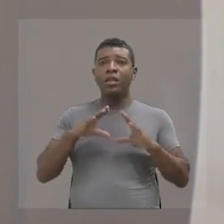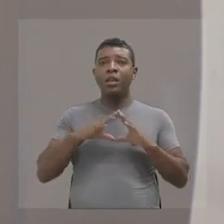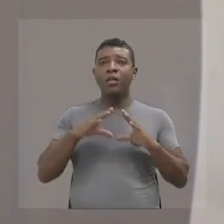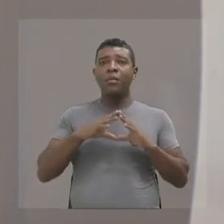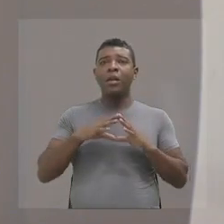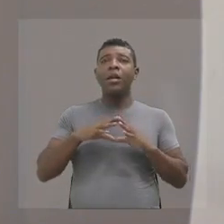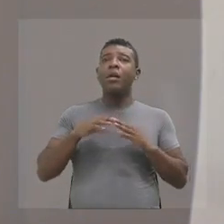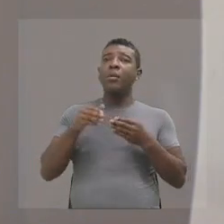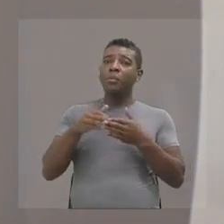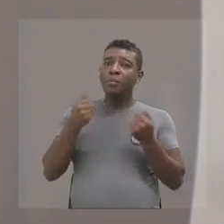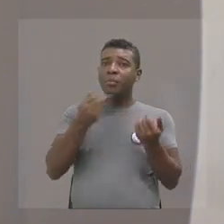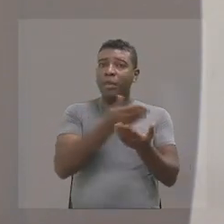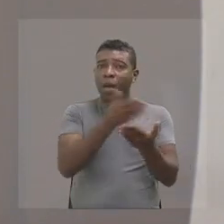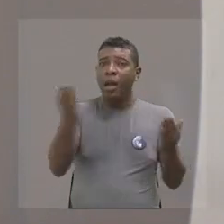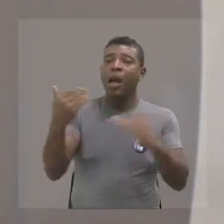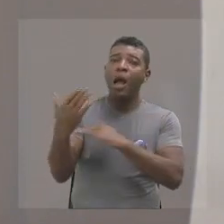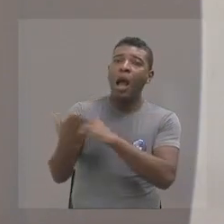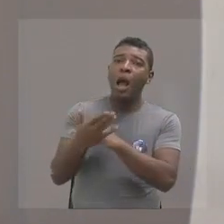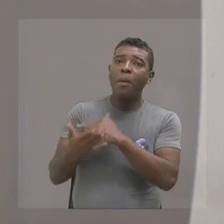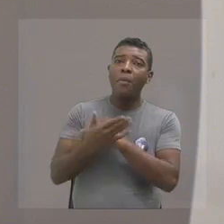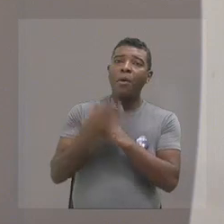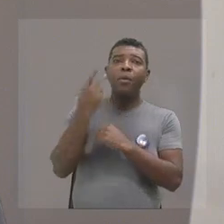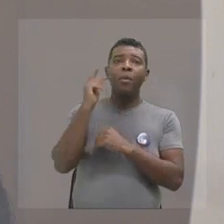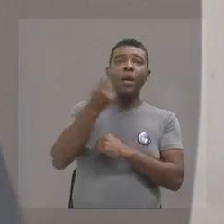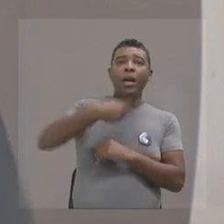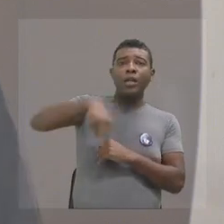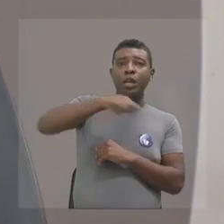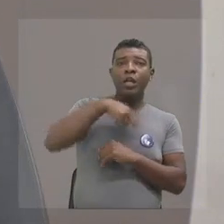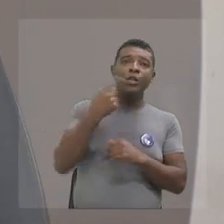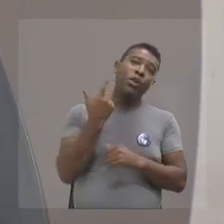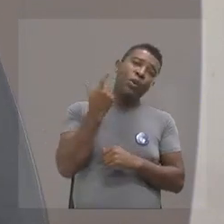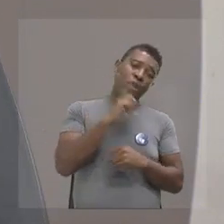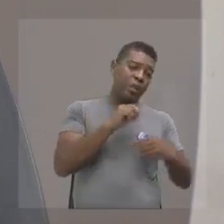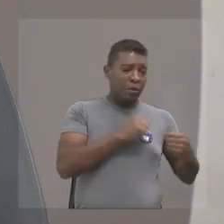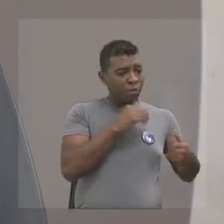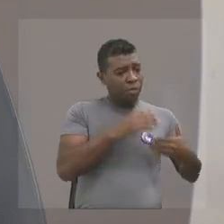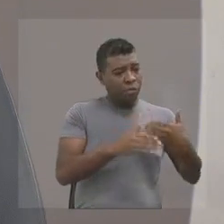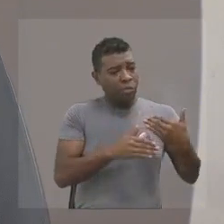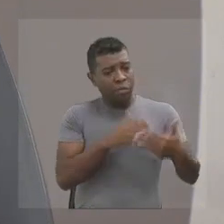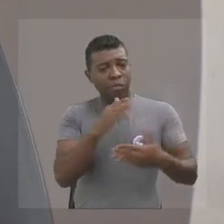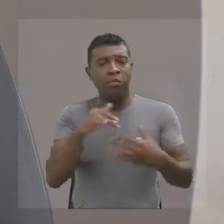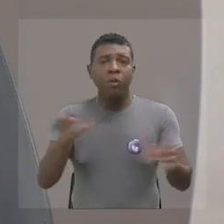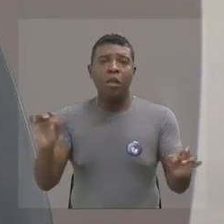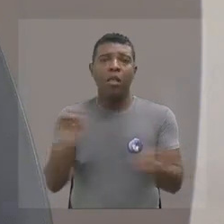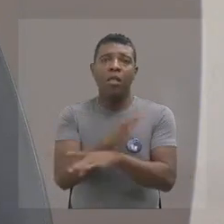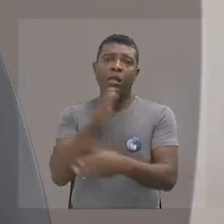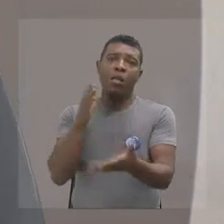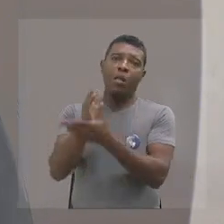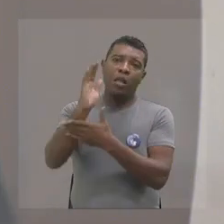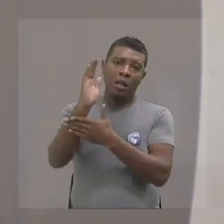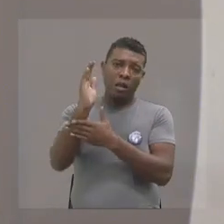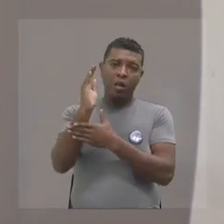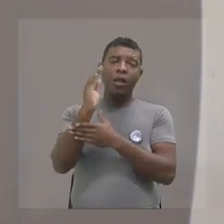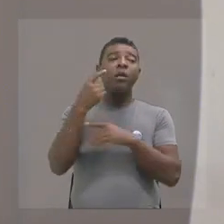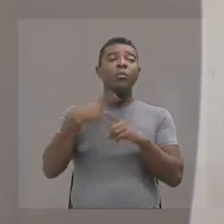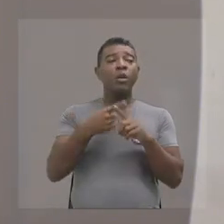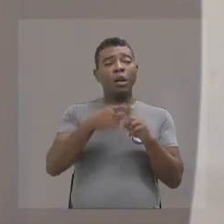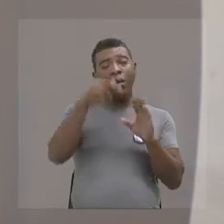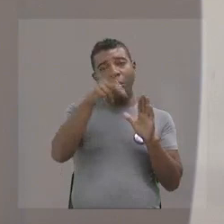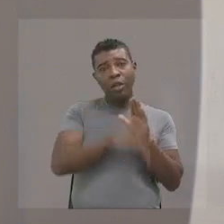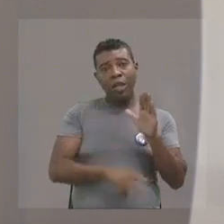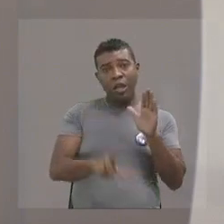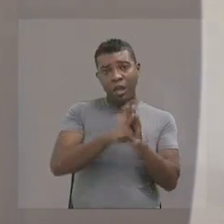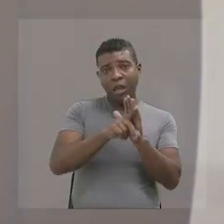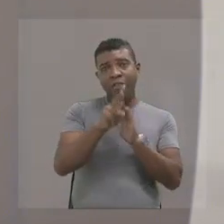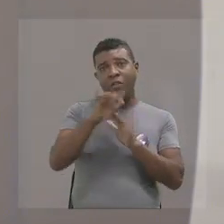o apoio de todos vocês para que a gente possa tratar né foi esse projeto de lei porque isso nos dará uma possibilidade